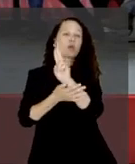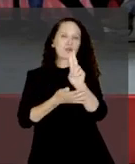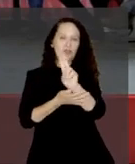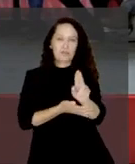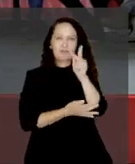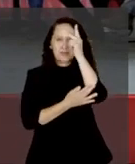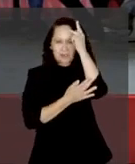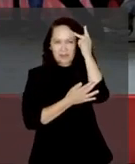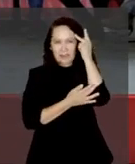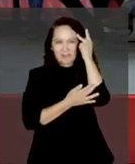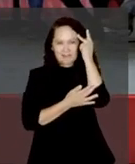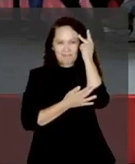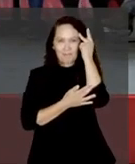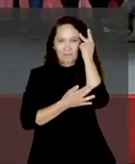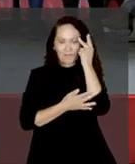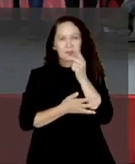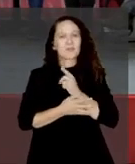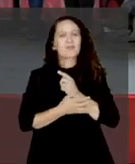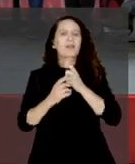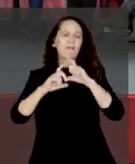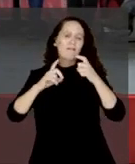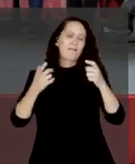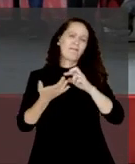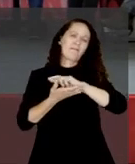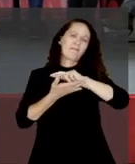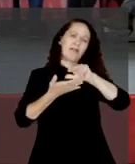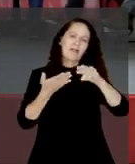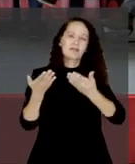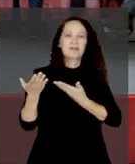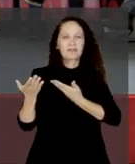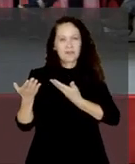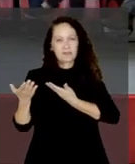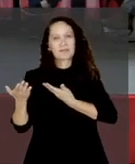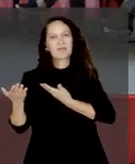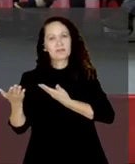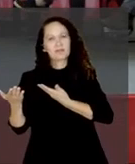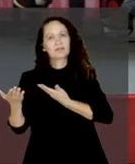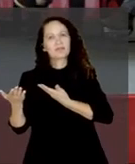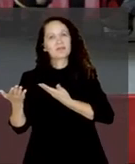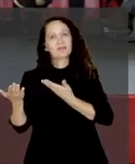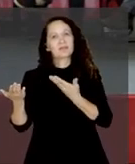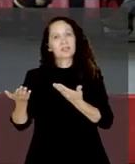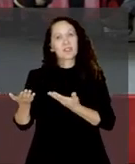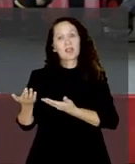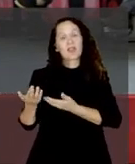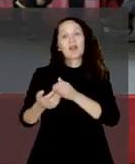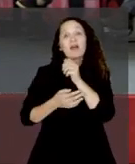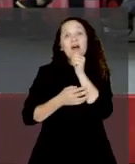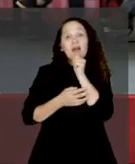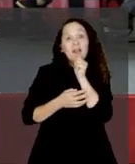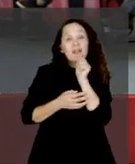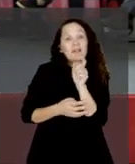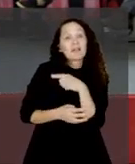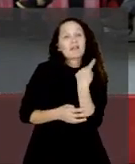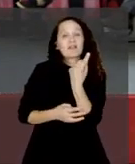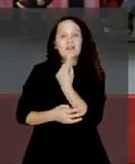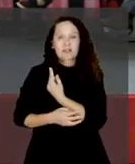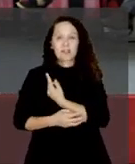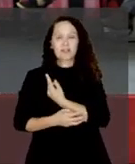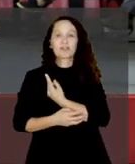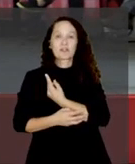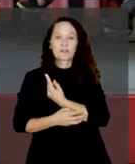país. É esse o significado desse encontro. E democratizar o país não significa